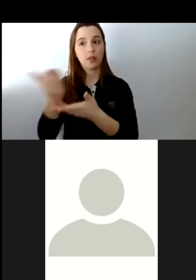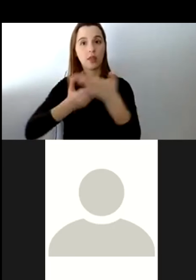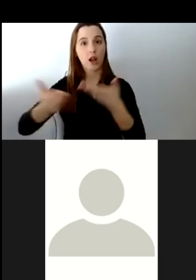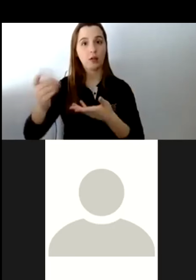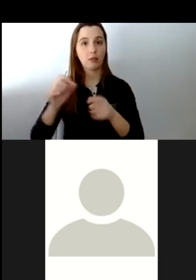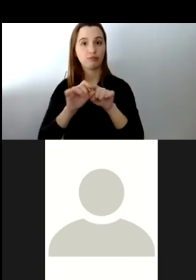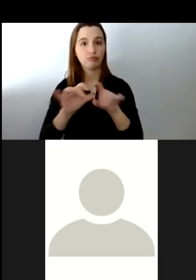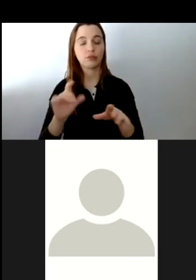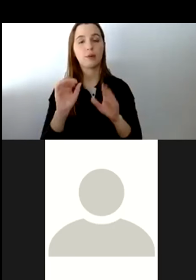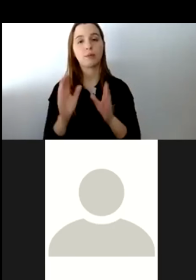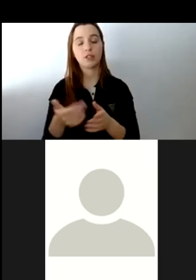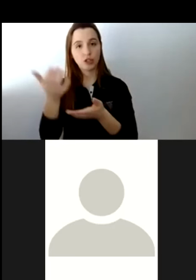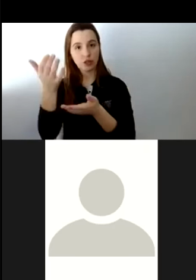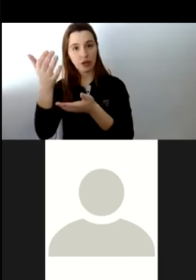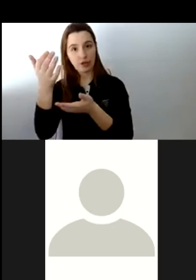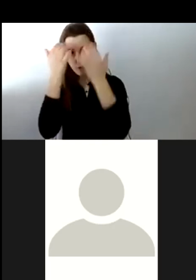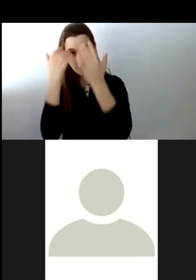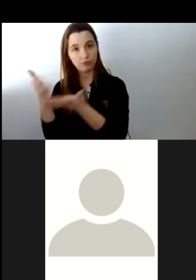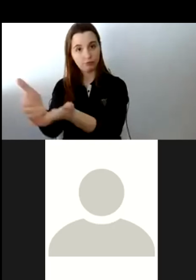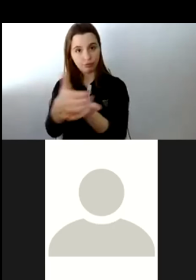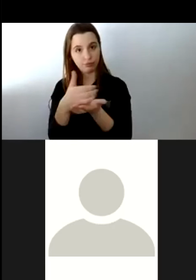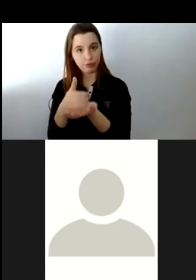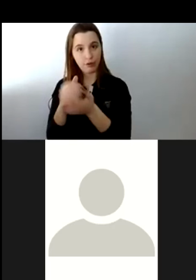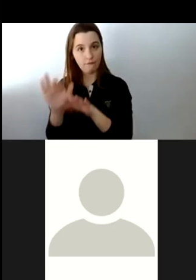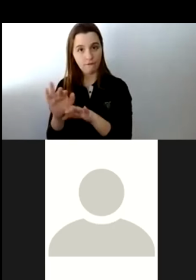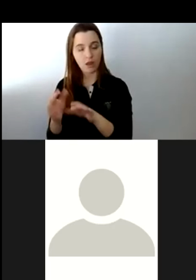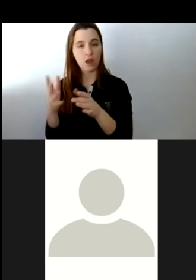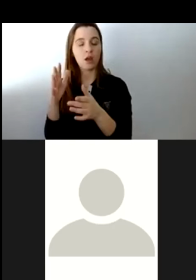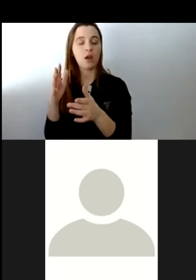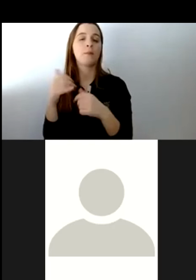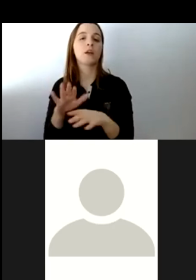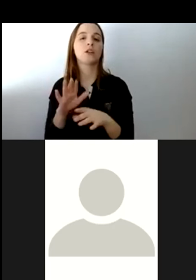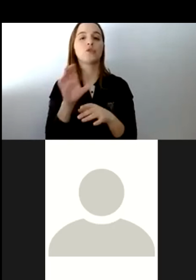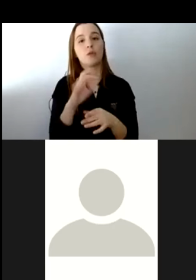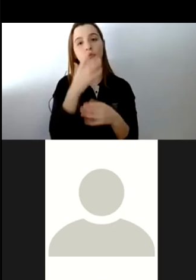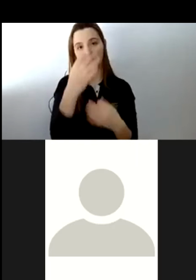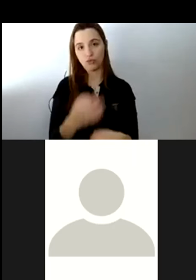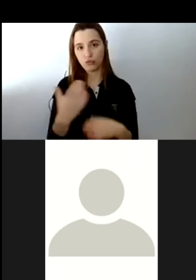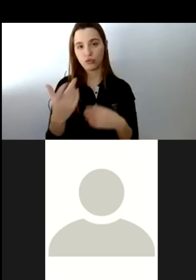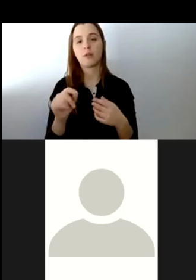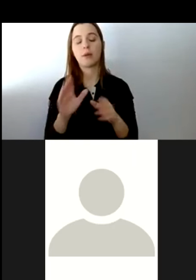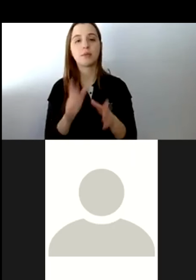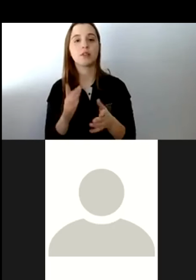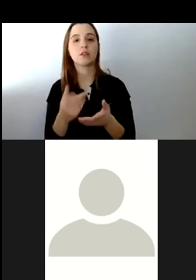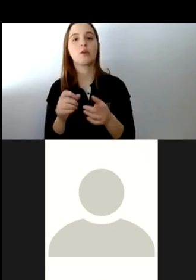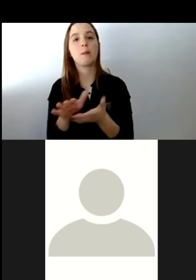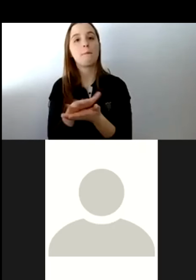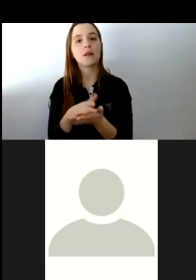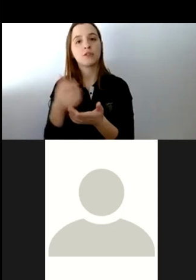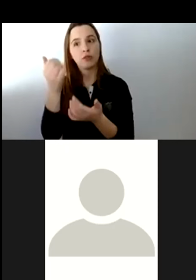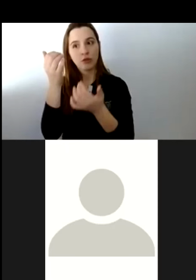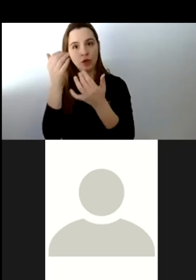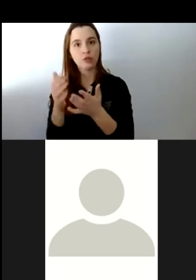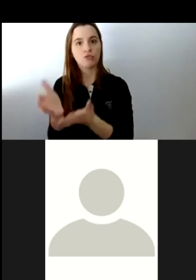promover o armazenamento de dados de forma fair, é necessário a existência de maior número de fundos públicos e privados para apoiar o